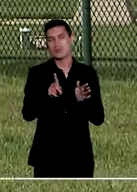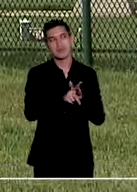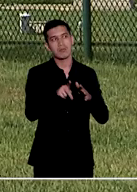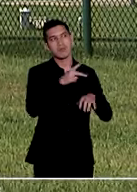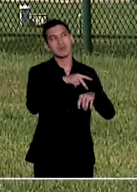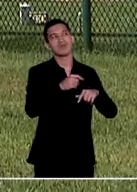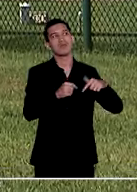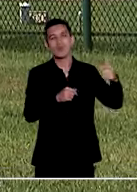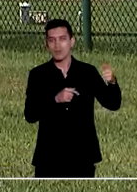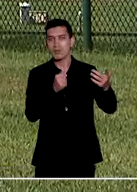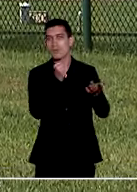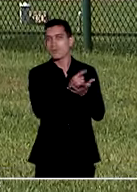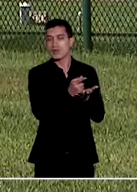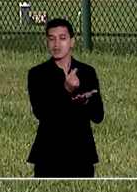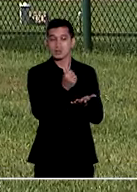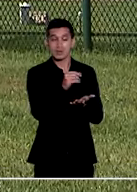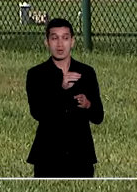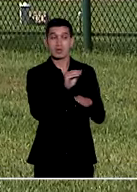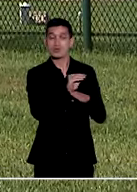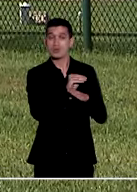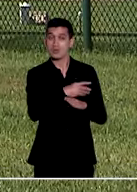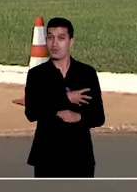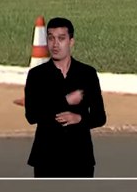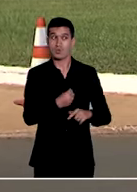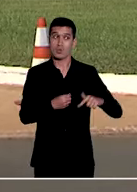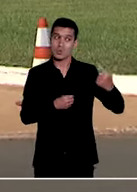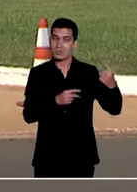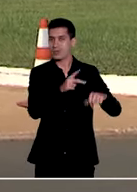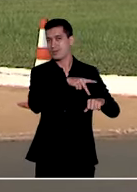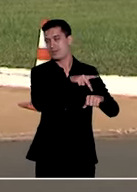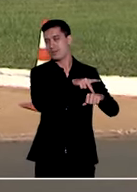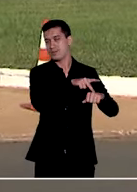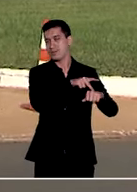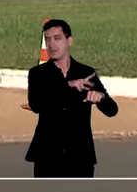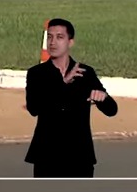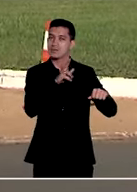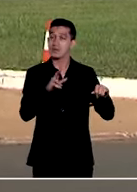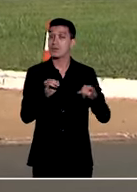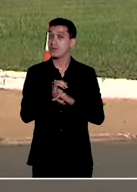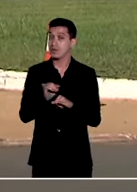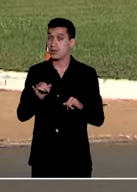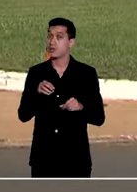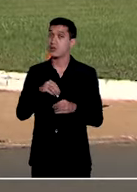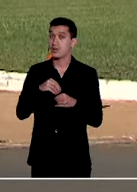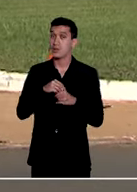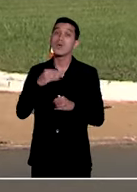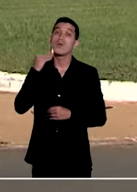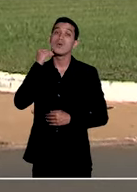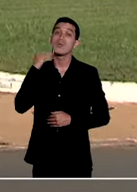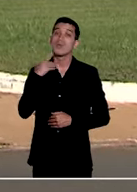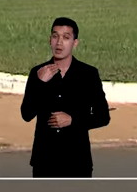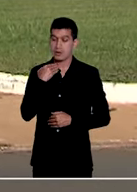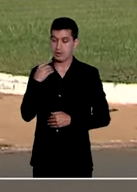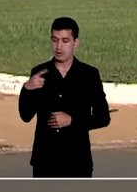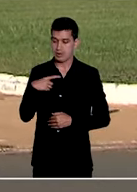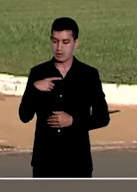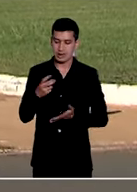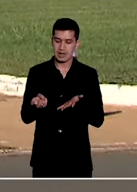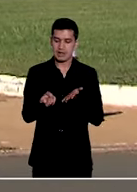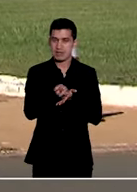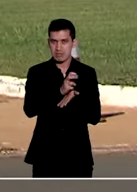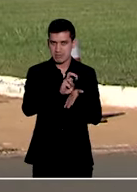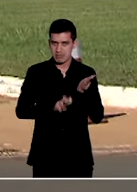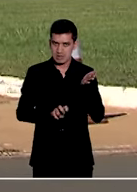ação civil pública do Ministério Público Federal para que um banco deixasse de cobrar tarifas no envio de valores de pensão